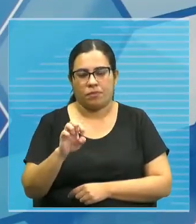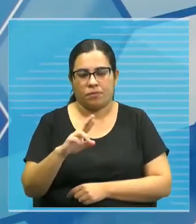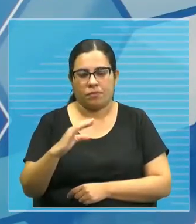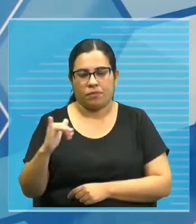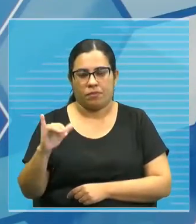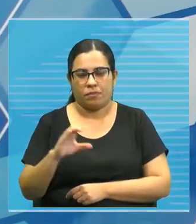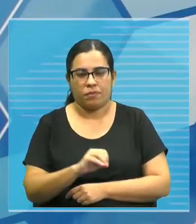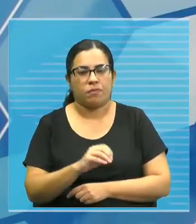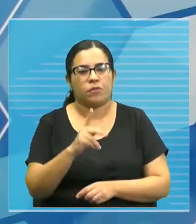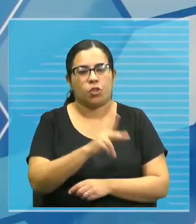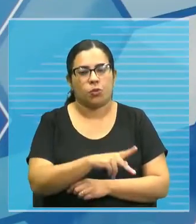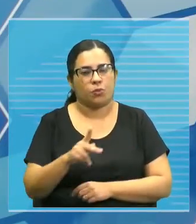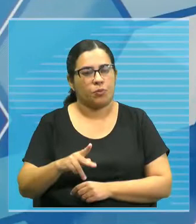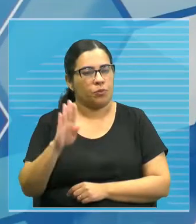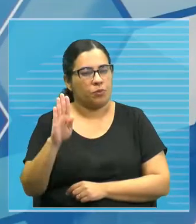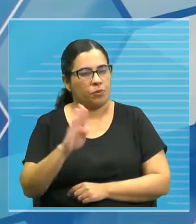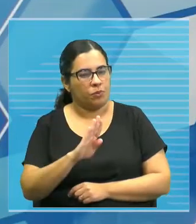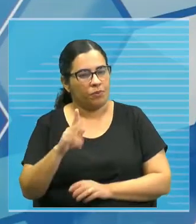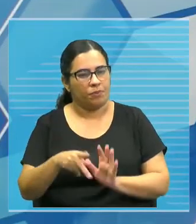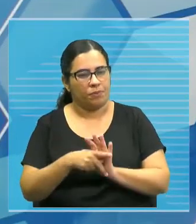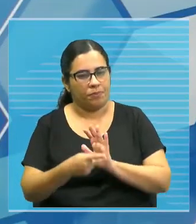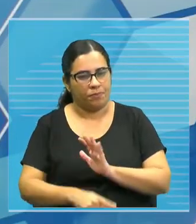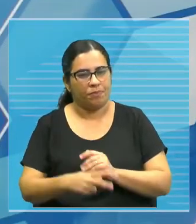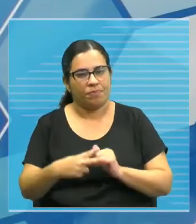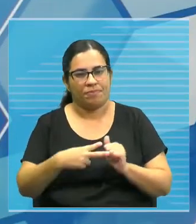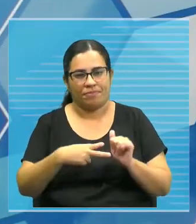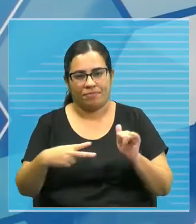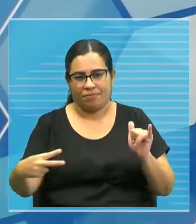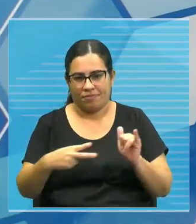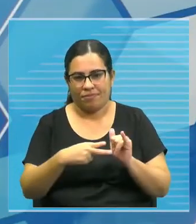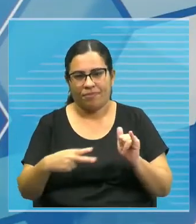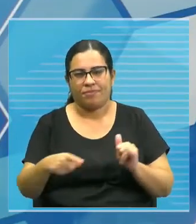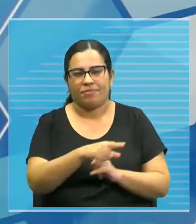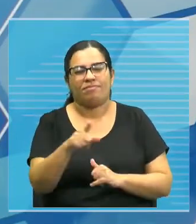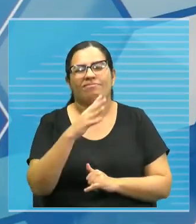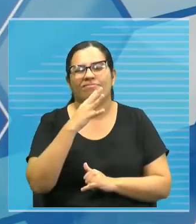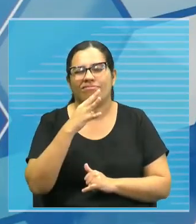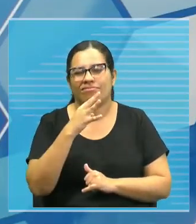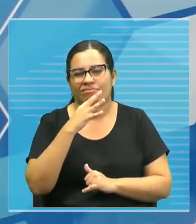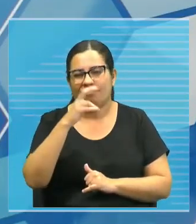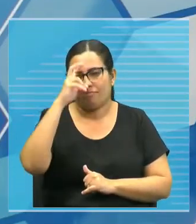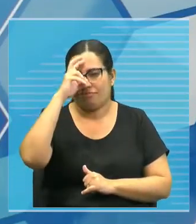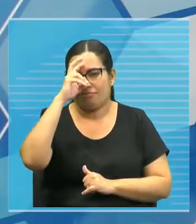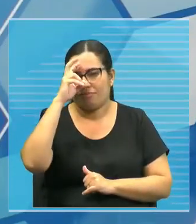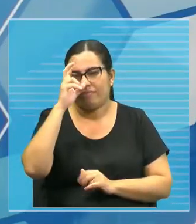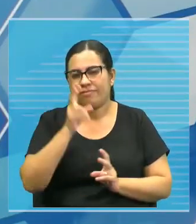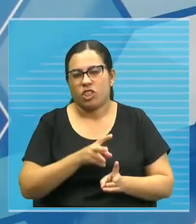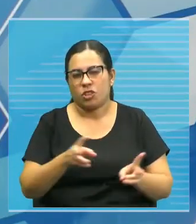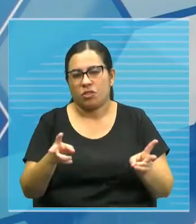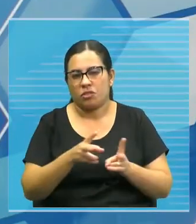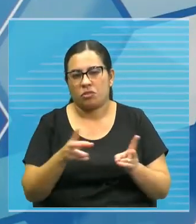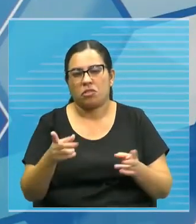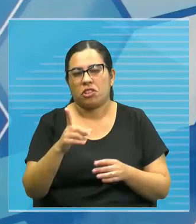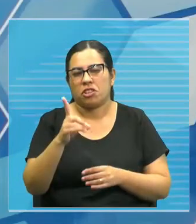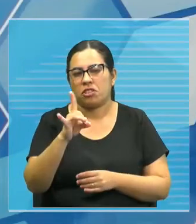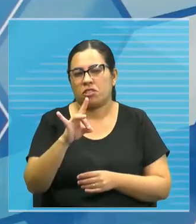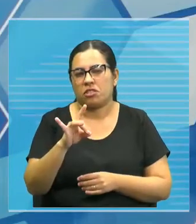professor de Biologia aqui do canal Educação, você já conhece, toda quinta-feira, a partir das